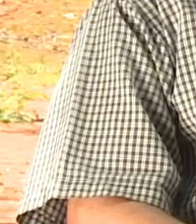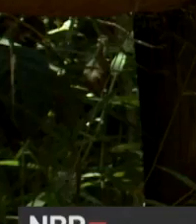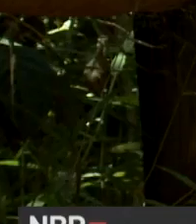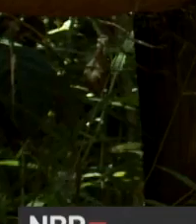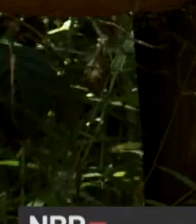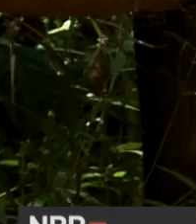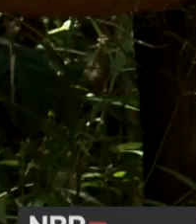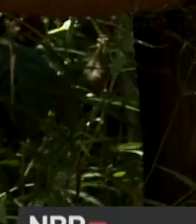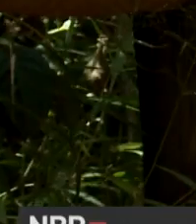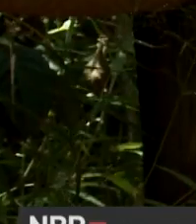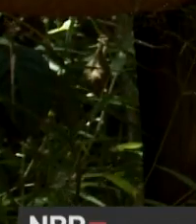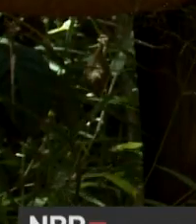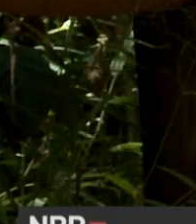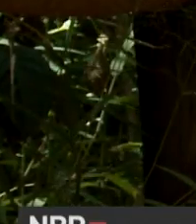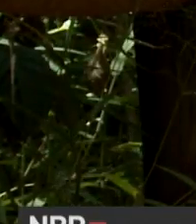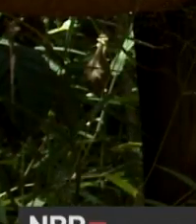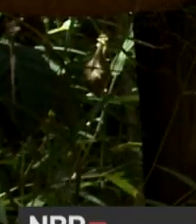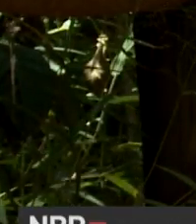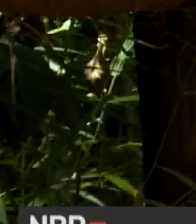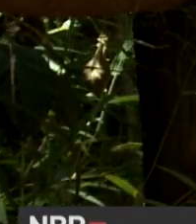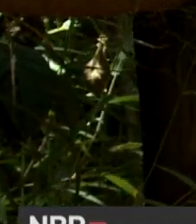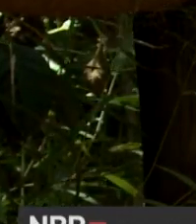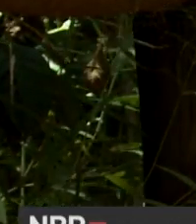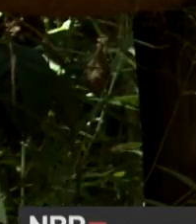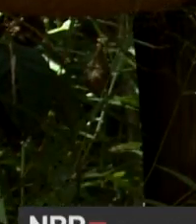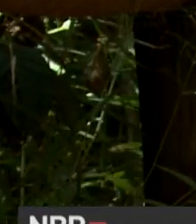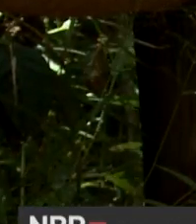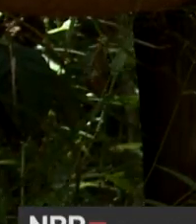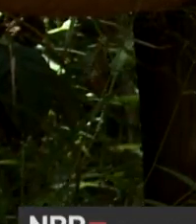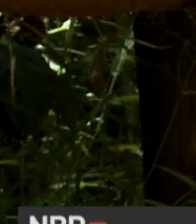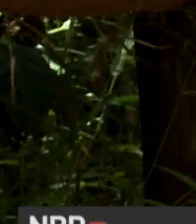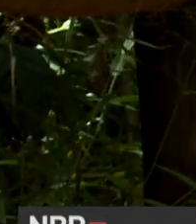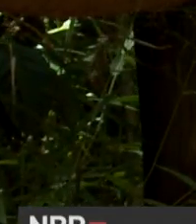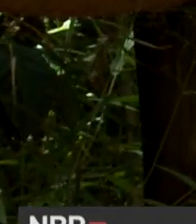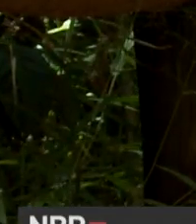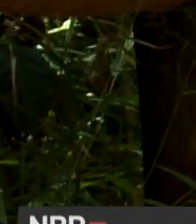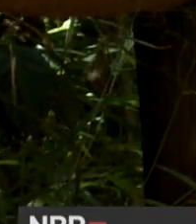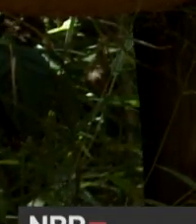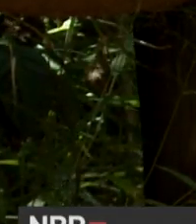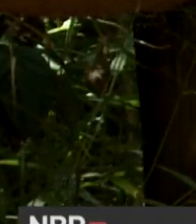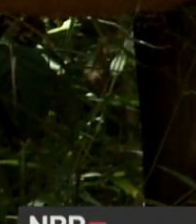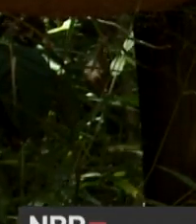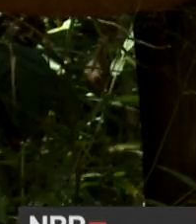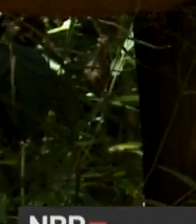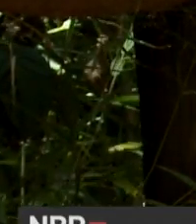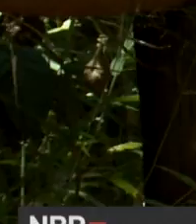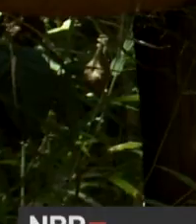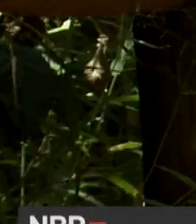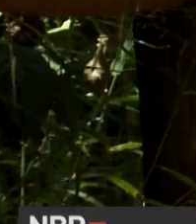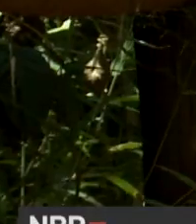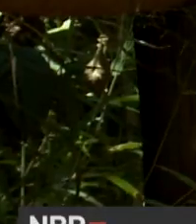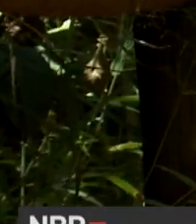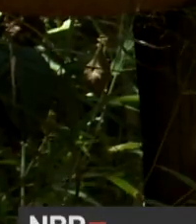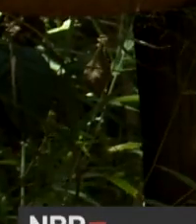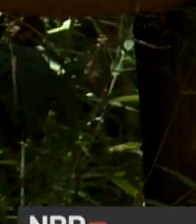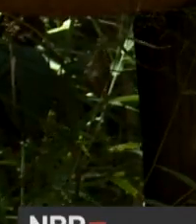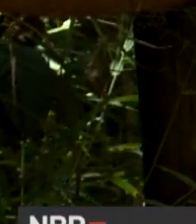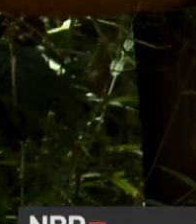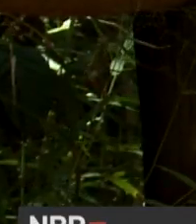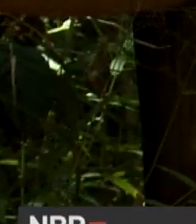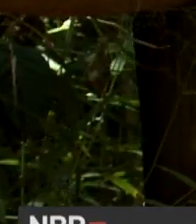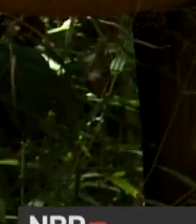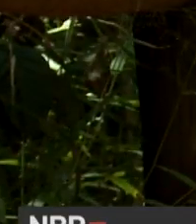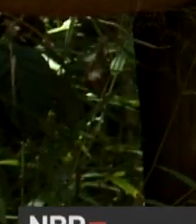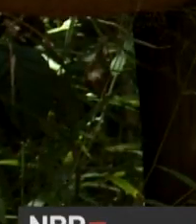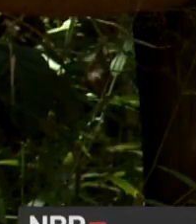que também coordena a área de criação, planejamento e avaliação das unidades de conservação no Instituto Chico Mendes. Bom,